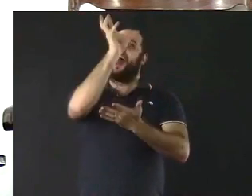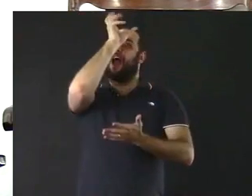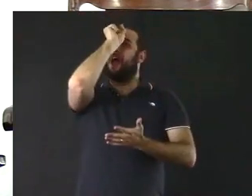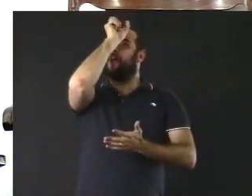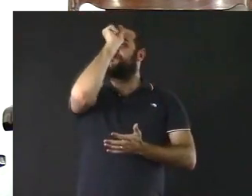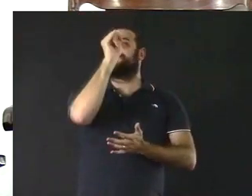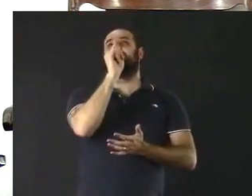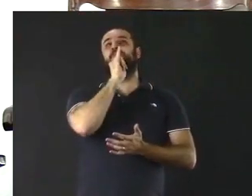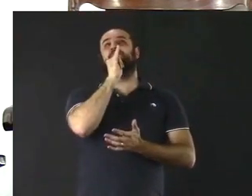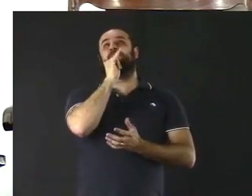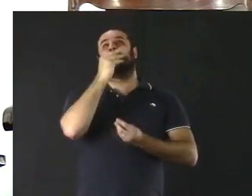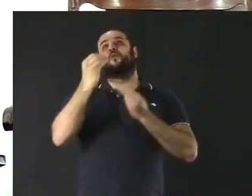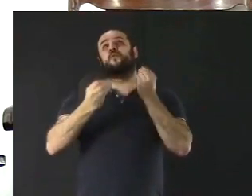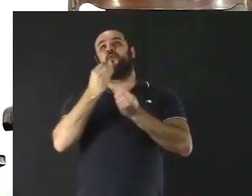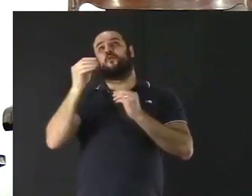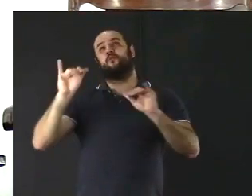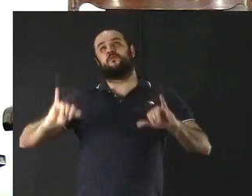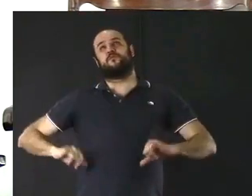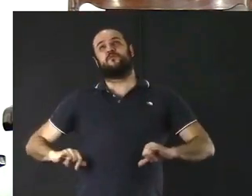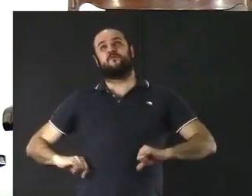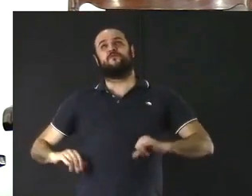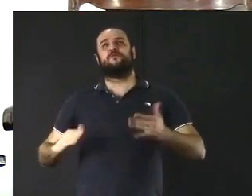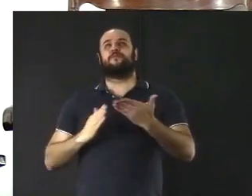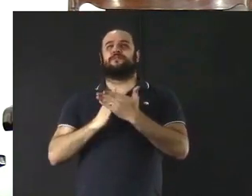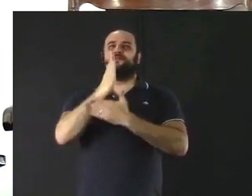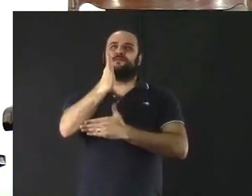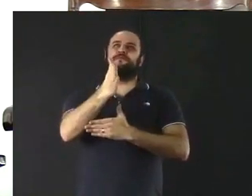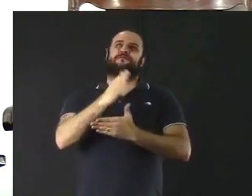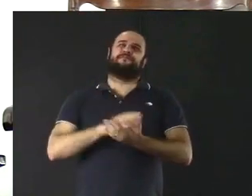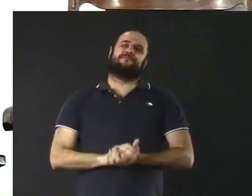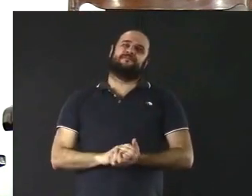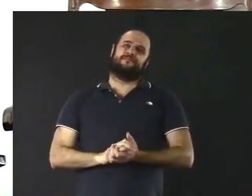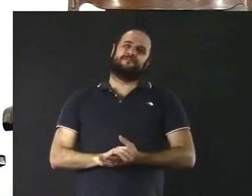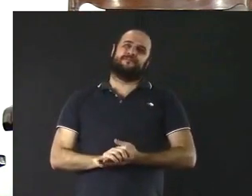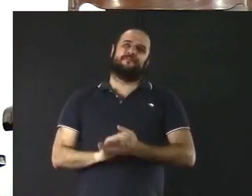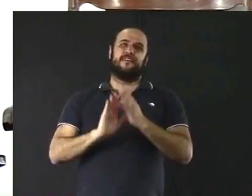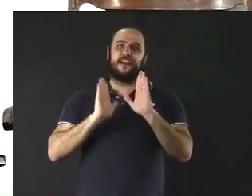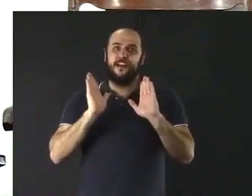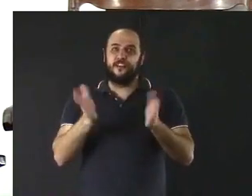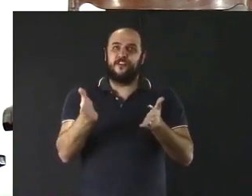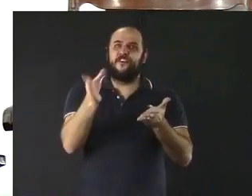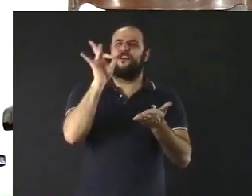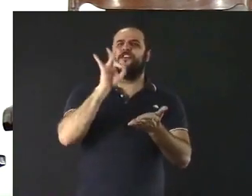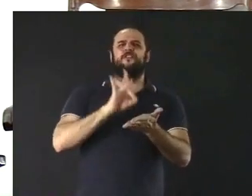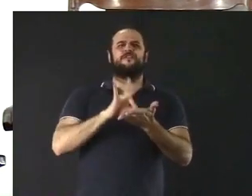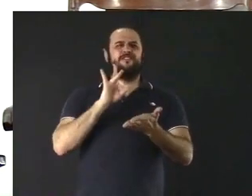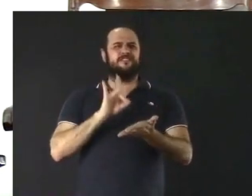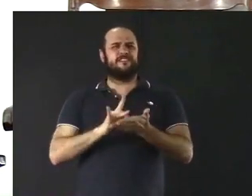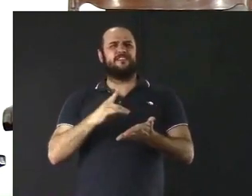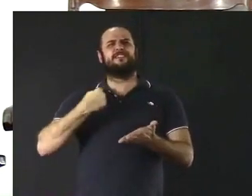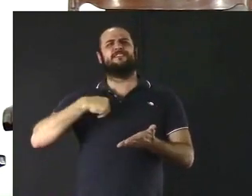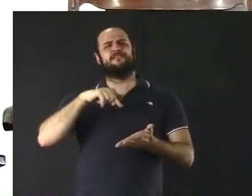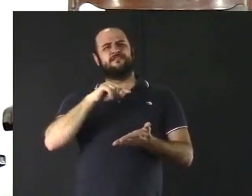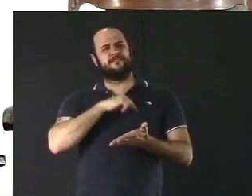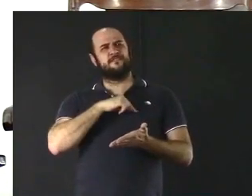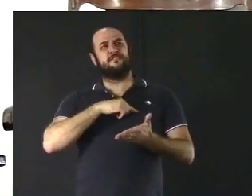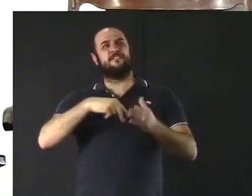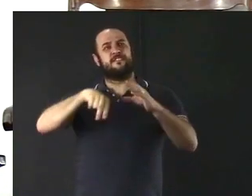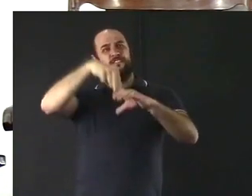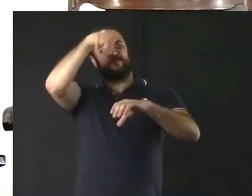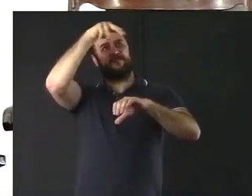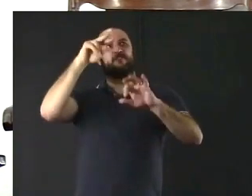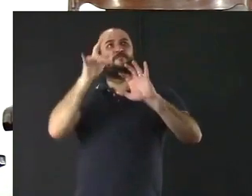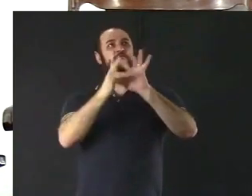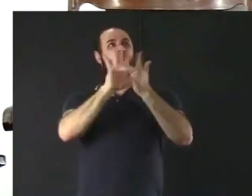como passar pelo sofrimento. E agora, sendo a realidade da morte e da ressurreição de Cristo, ter